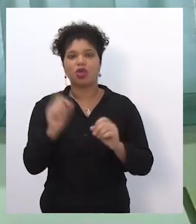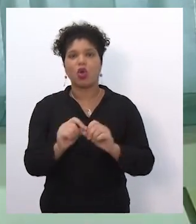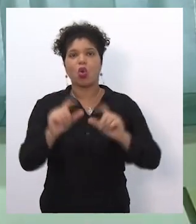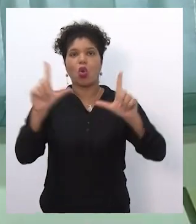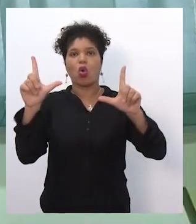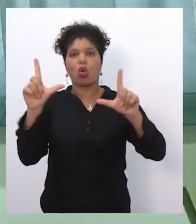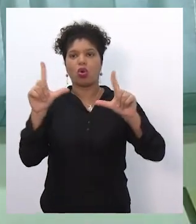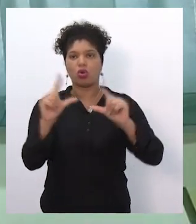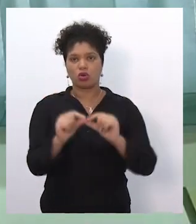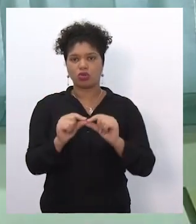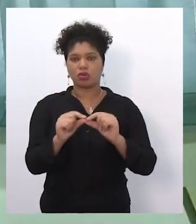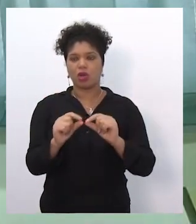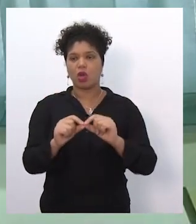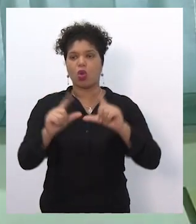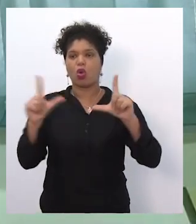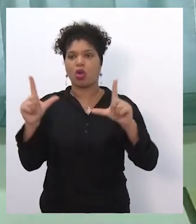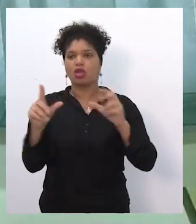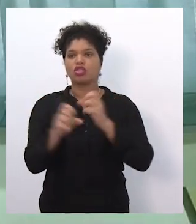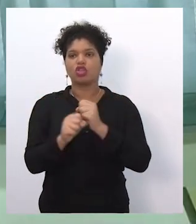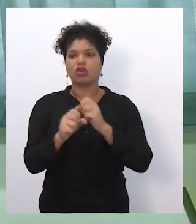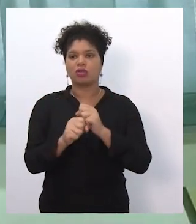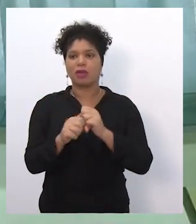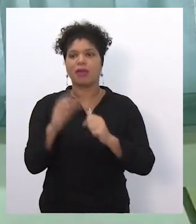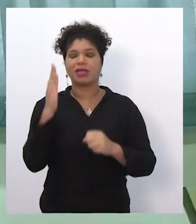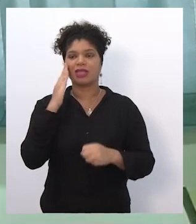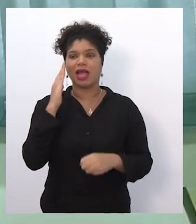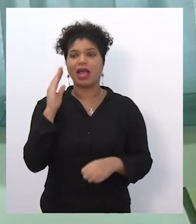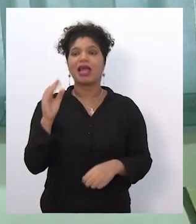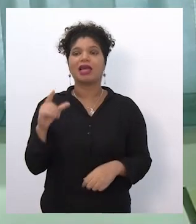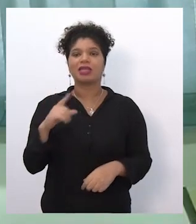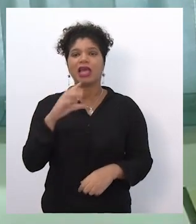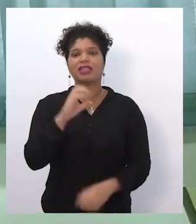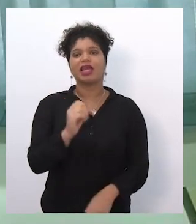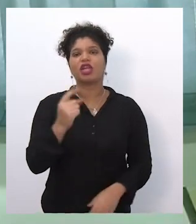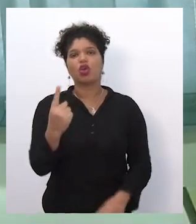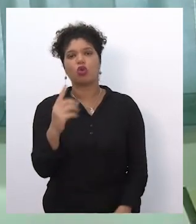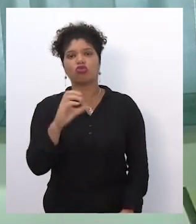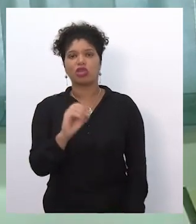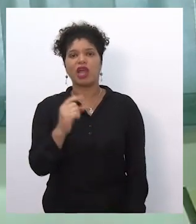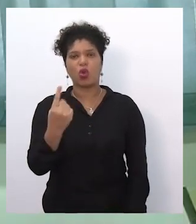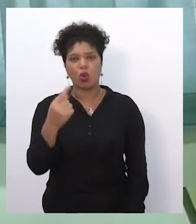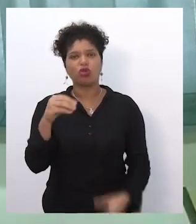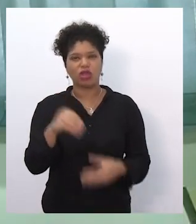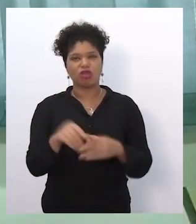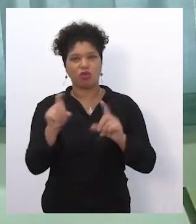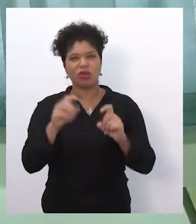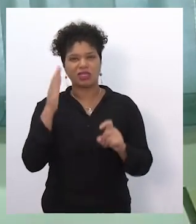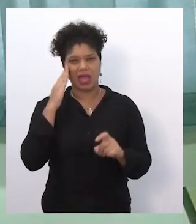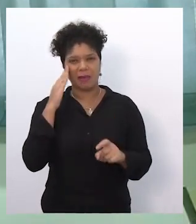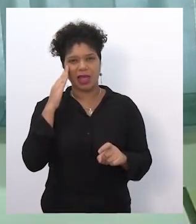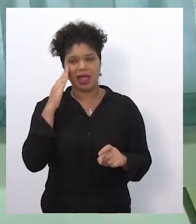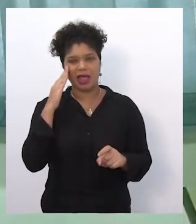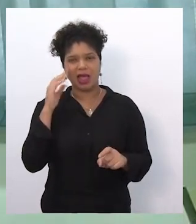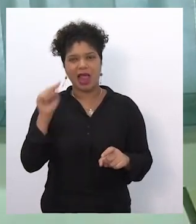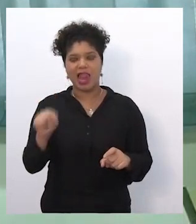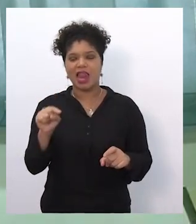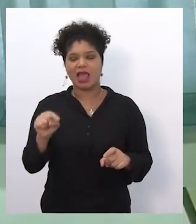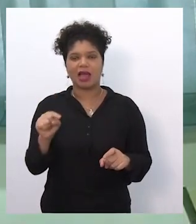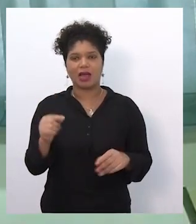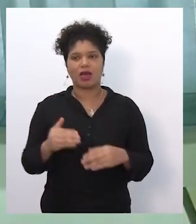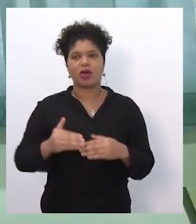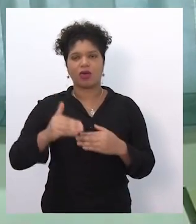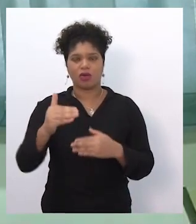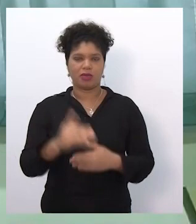chamamos de contagem binária, é o famoso liga-desliga, o famoso 0 e 1. Então, que foi substituído, não,